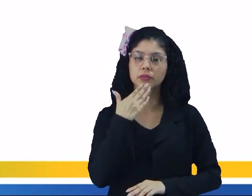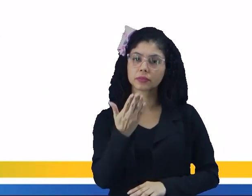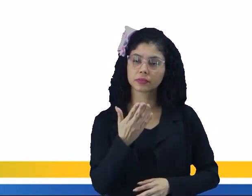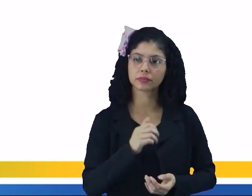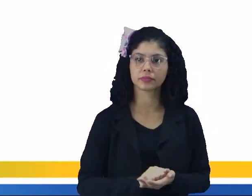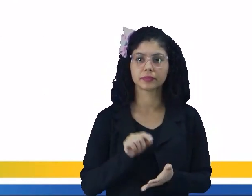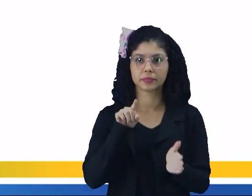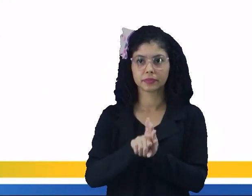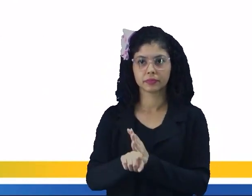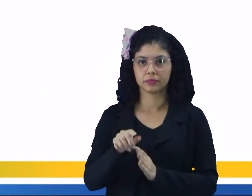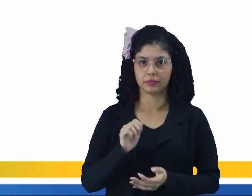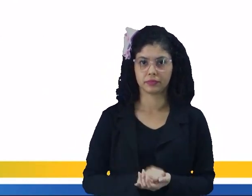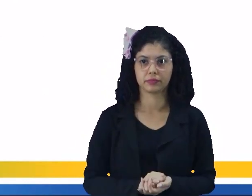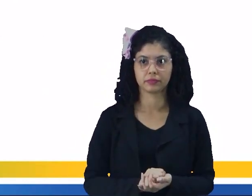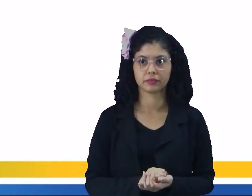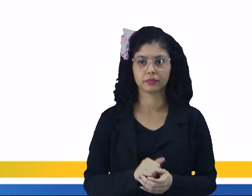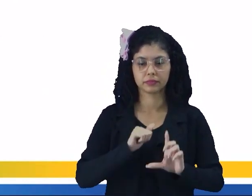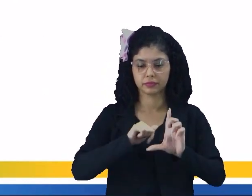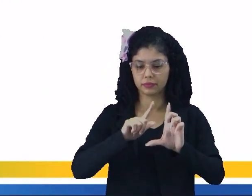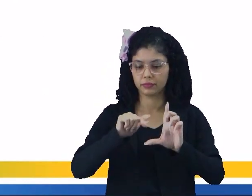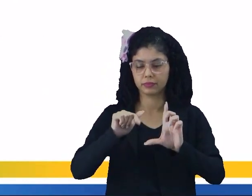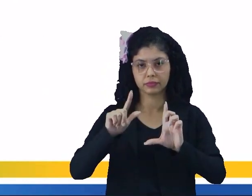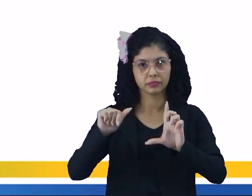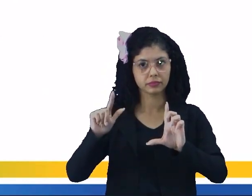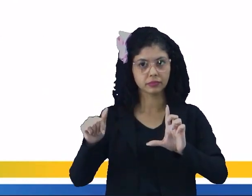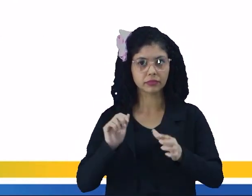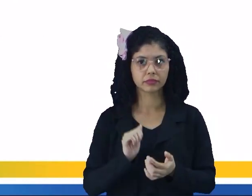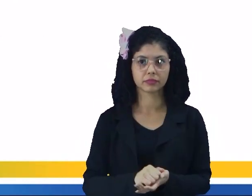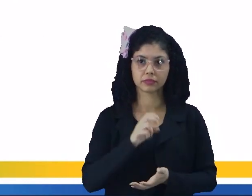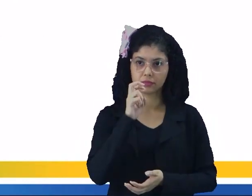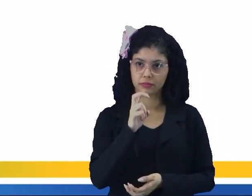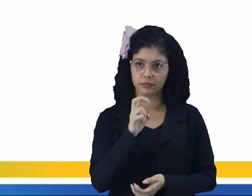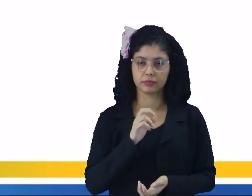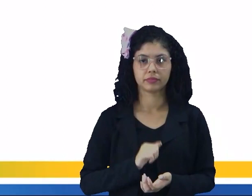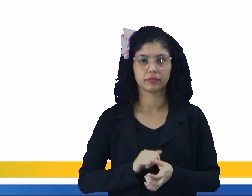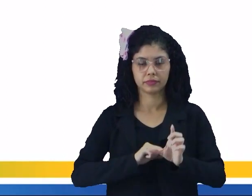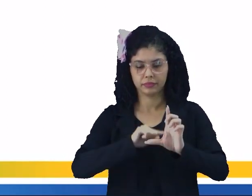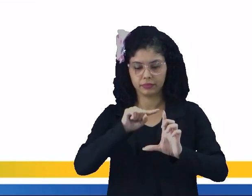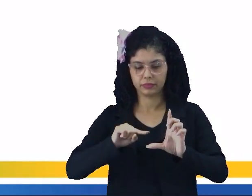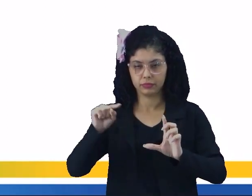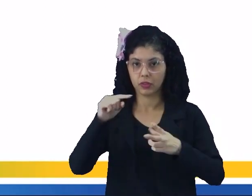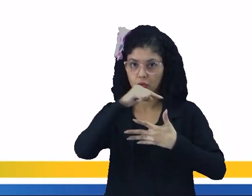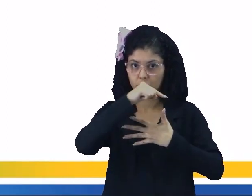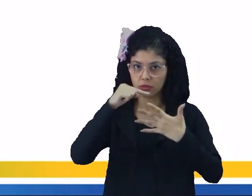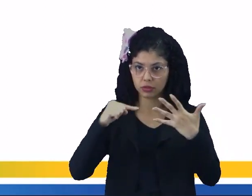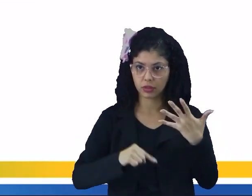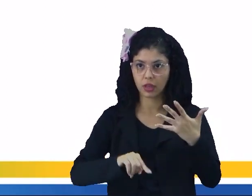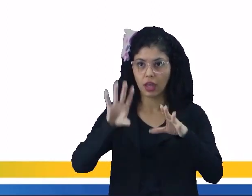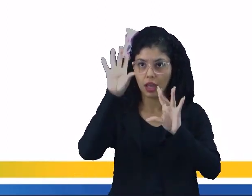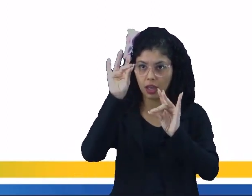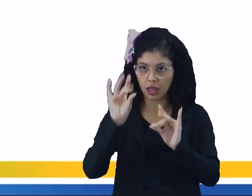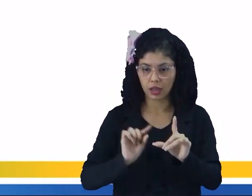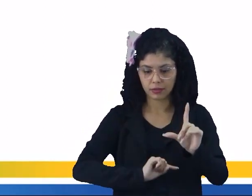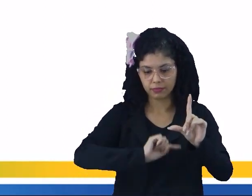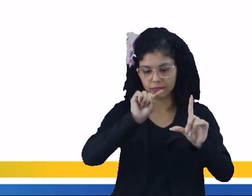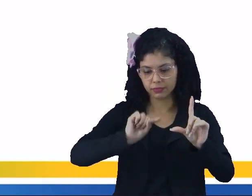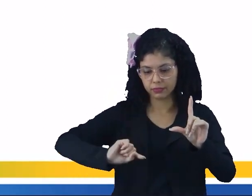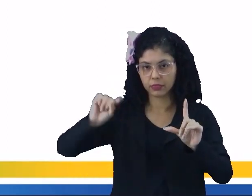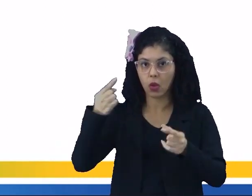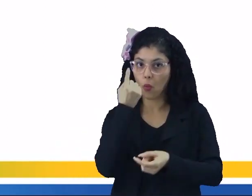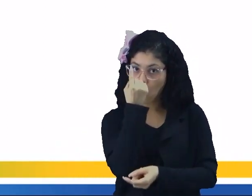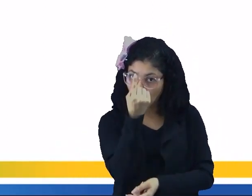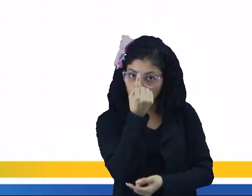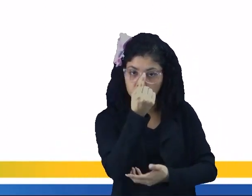na questão. Ele dá o gráfico aqui dos 5 cintos, então, que foi estudado. Cada linha dessa aí